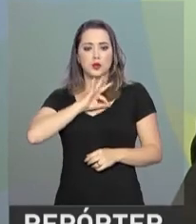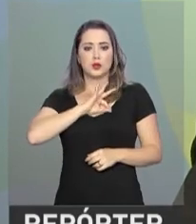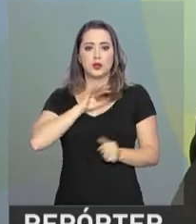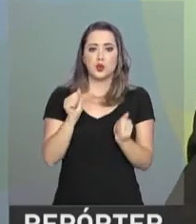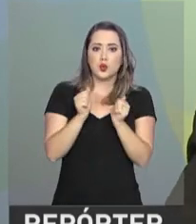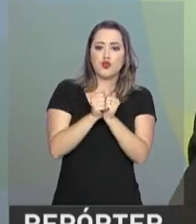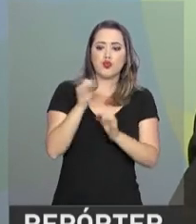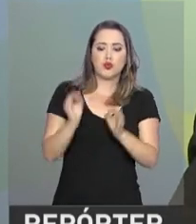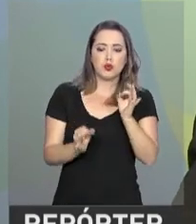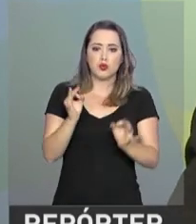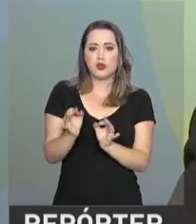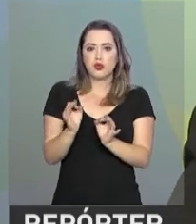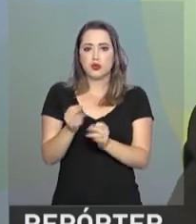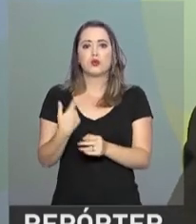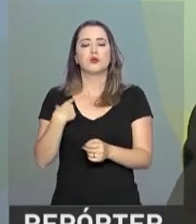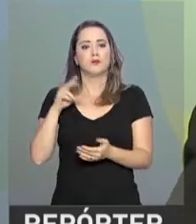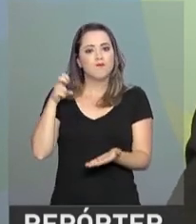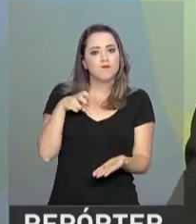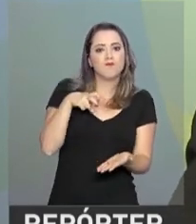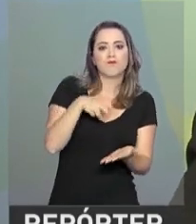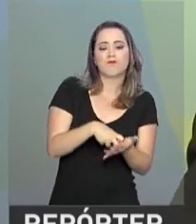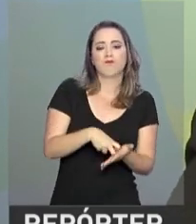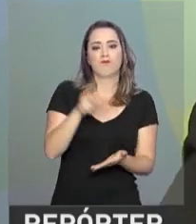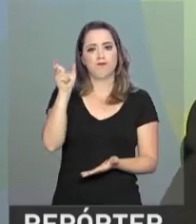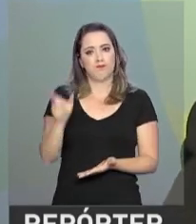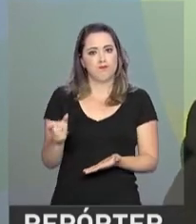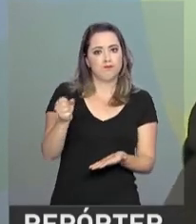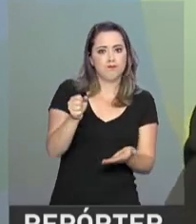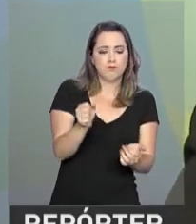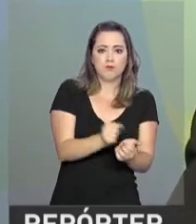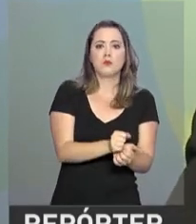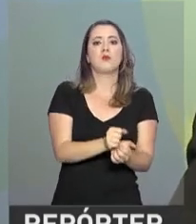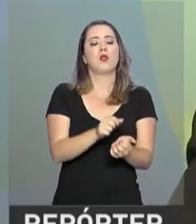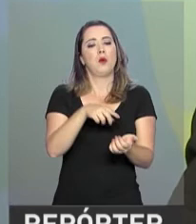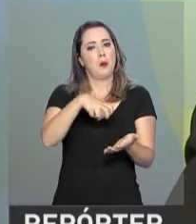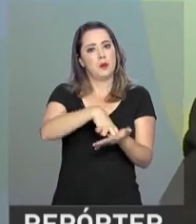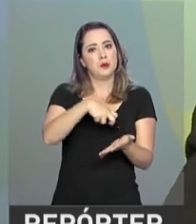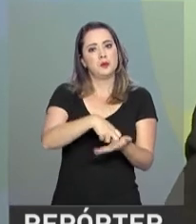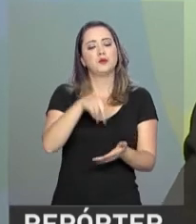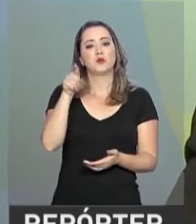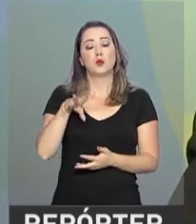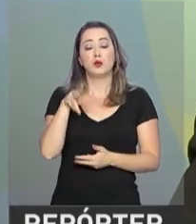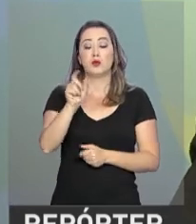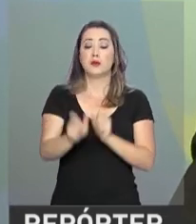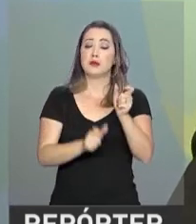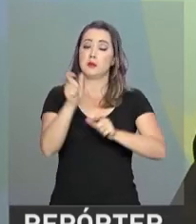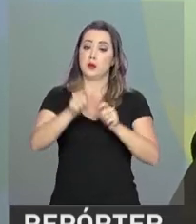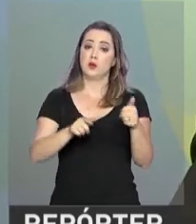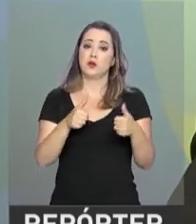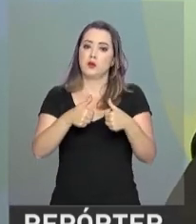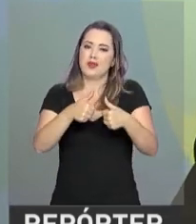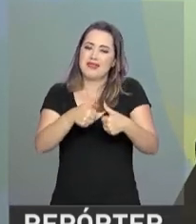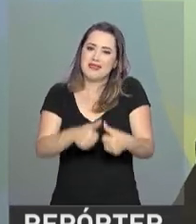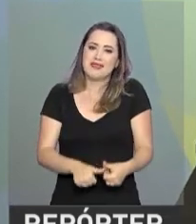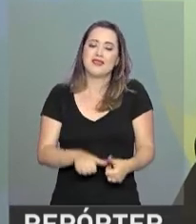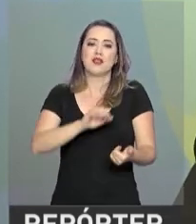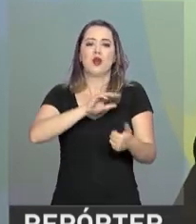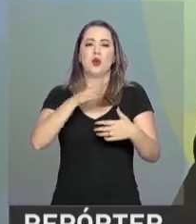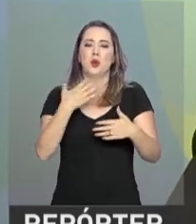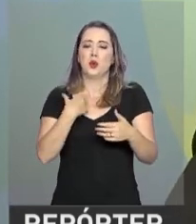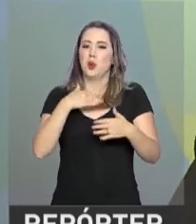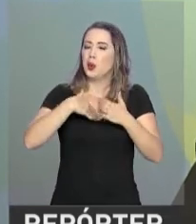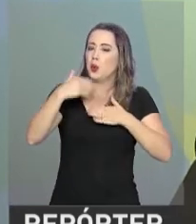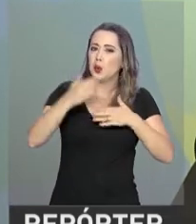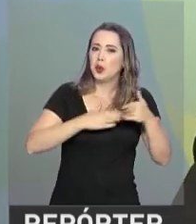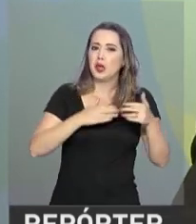judiciais para que tome as providências jurídicas cabíveis e puna exemplarmente todos aqueles que fizerem qualquer tipo de